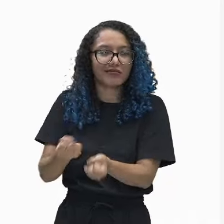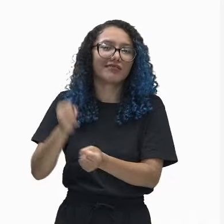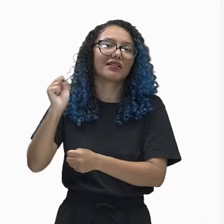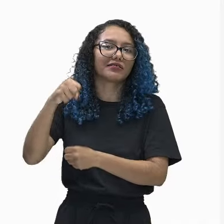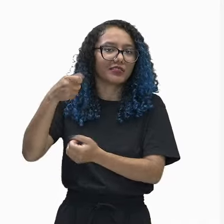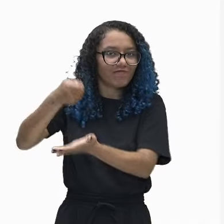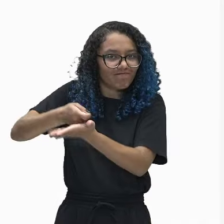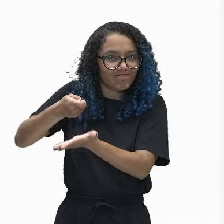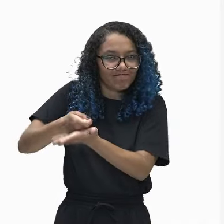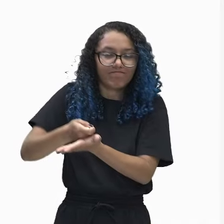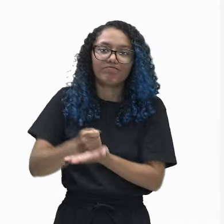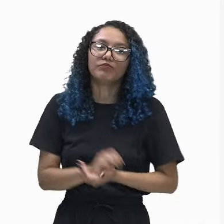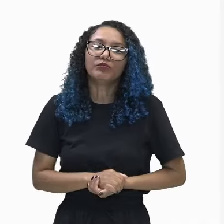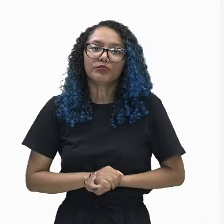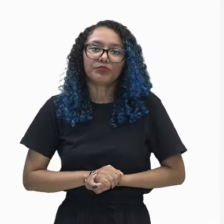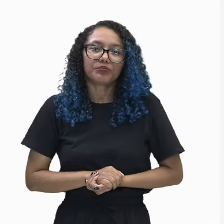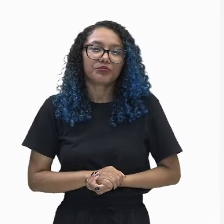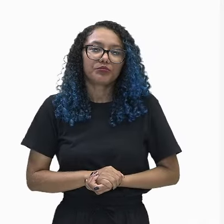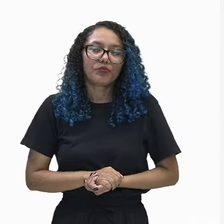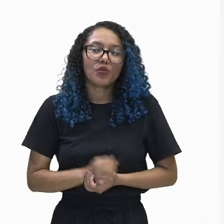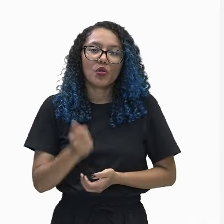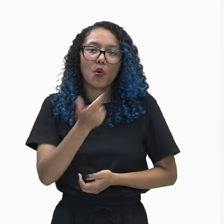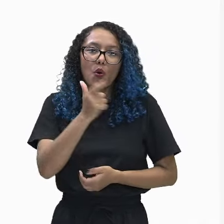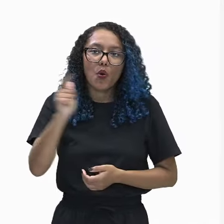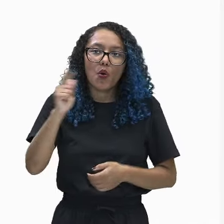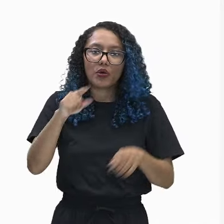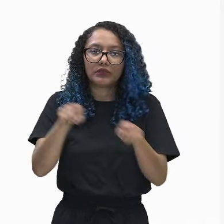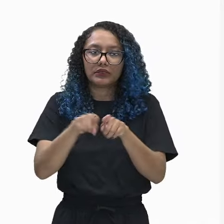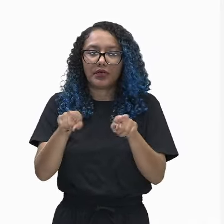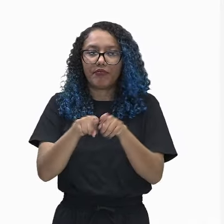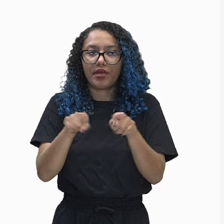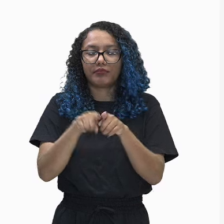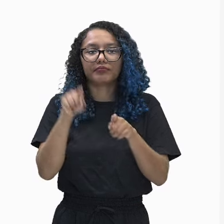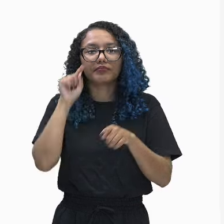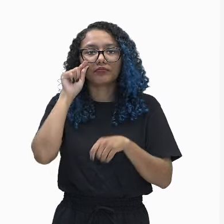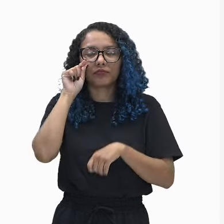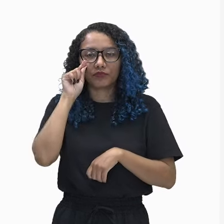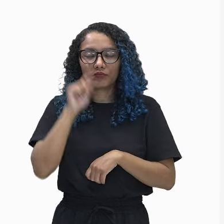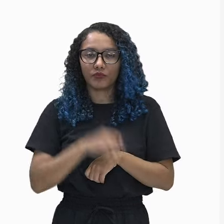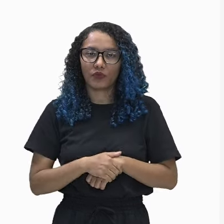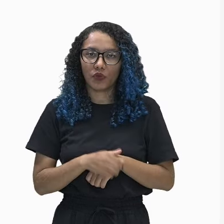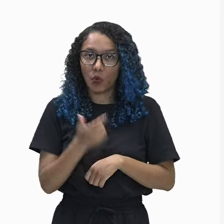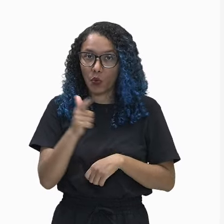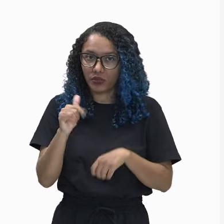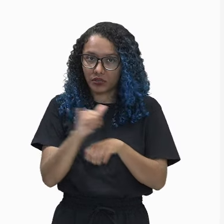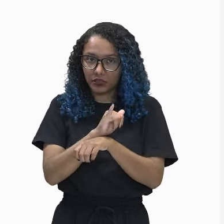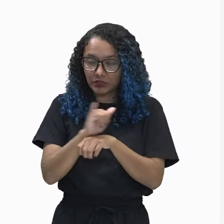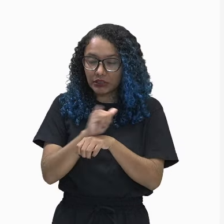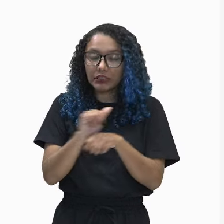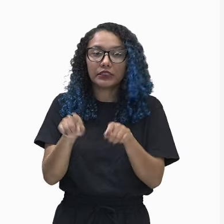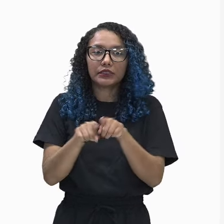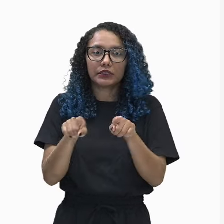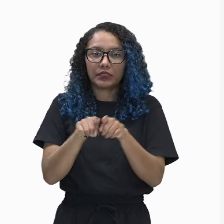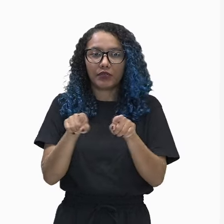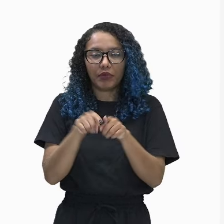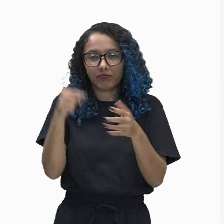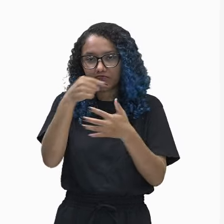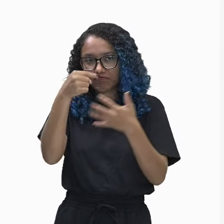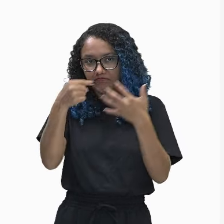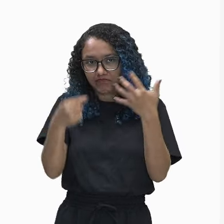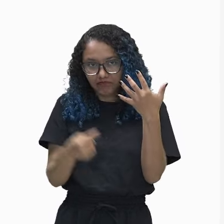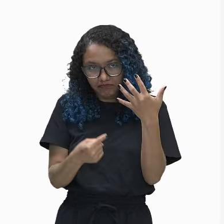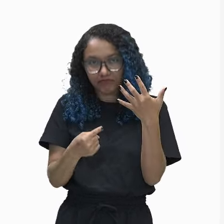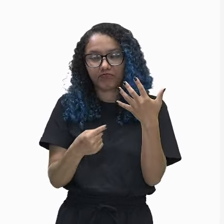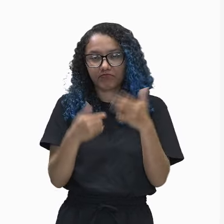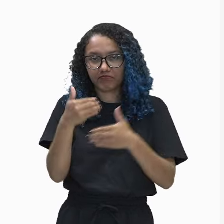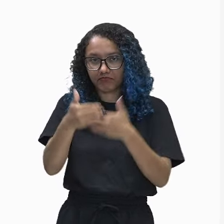tá, gente? Vamos conhecer um outro ponto, um próximo ponto que basicamente marca o processo de